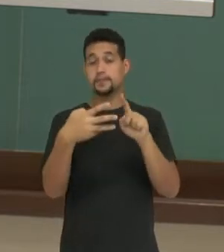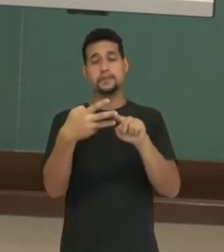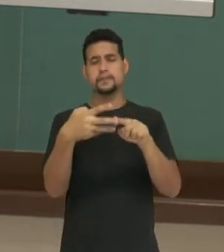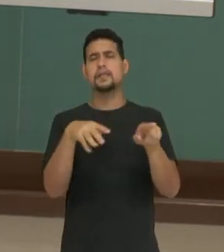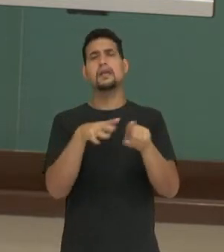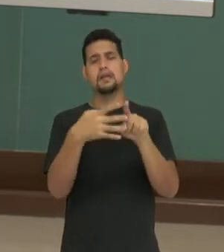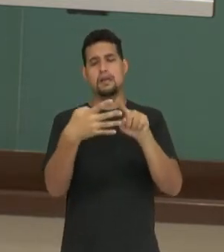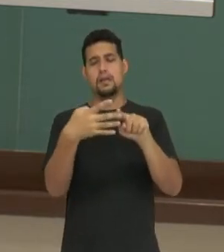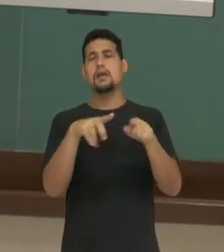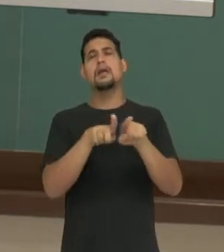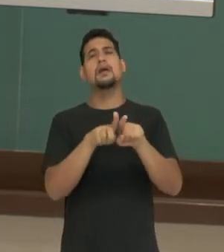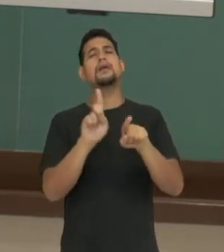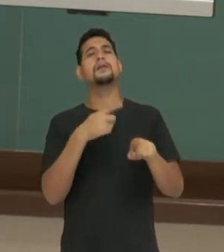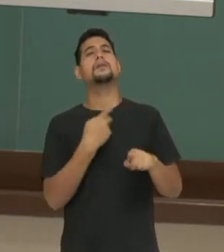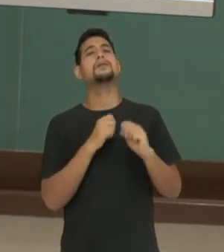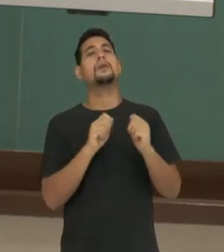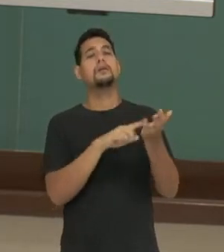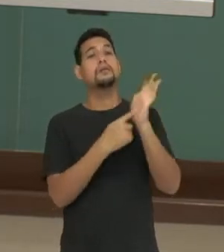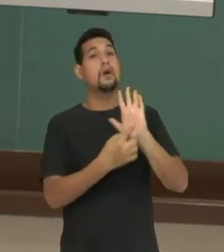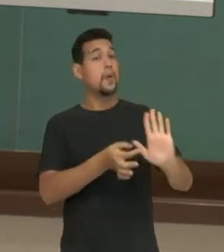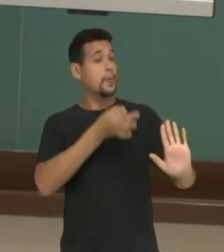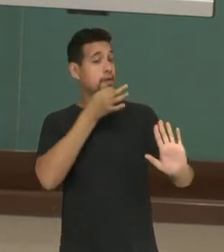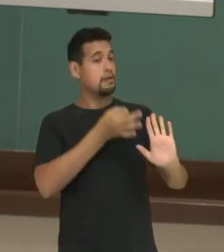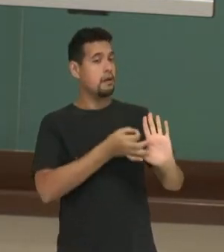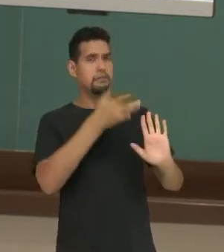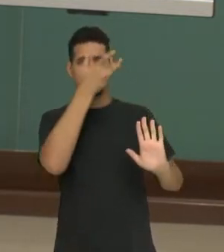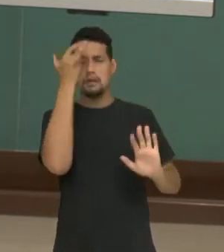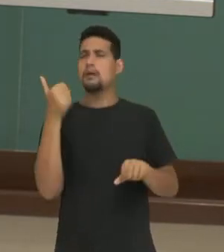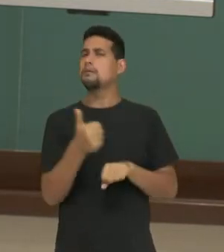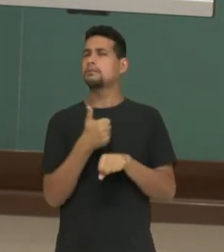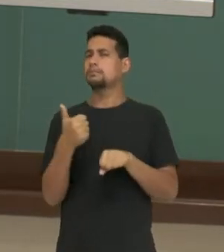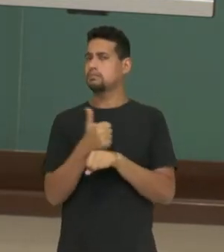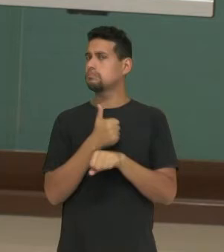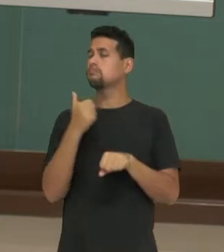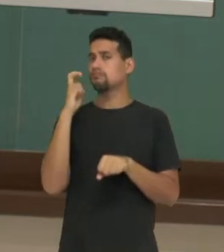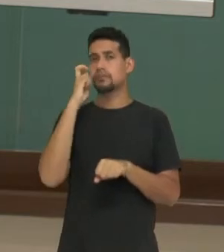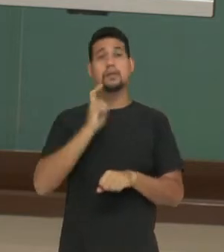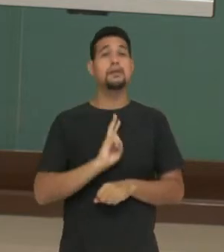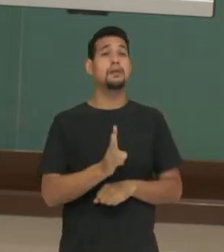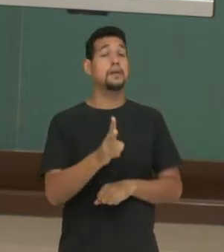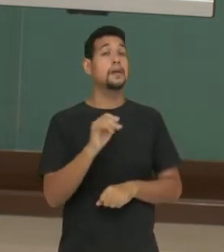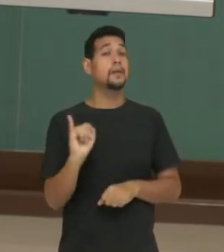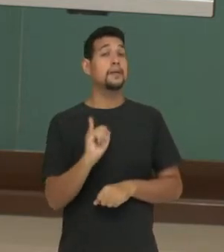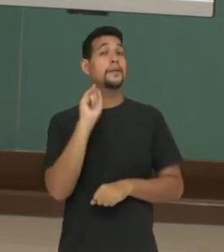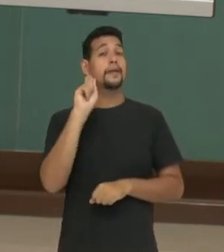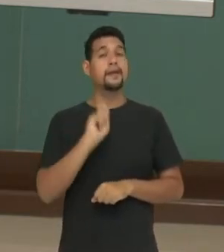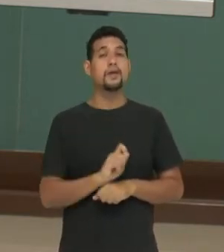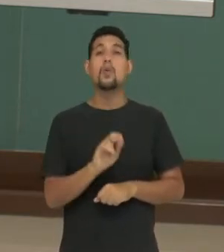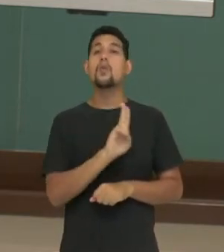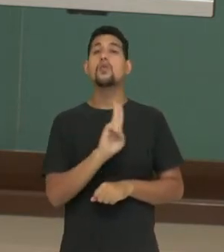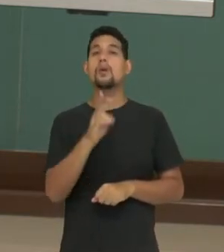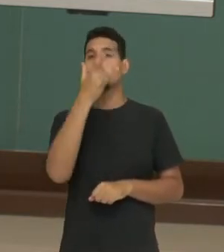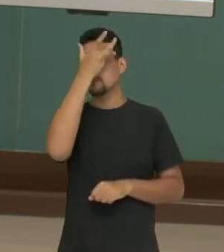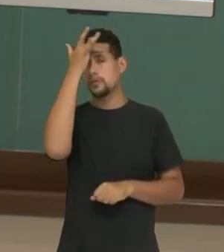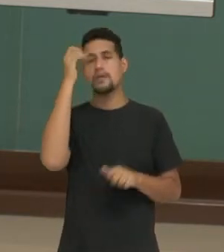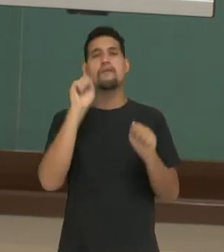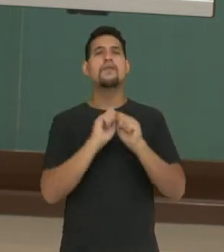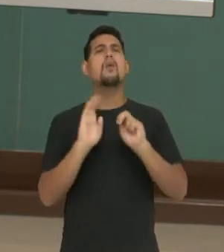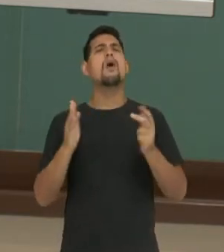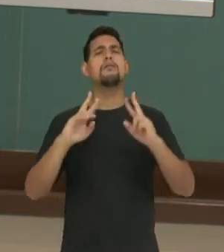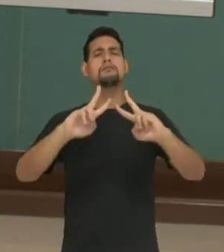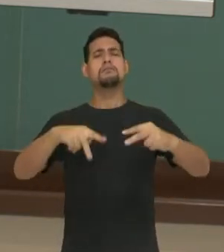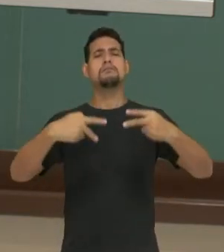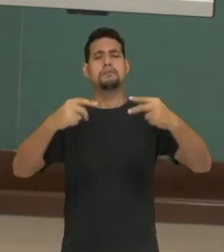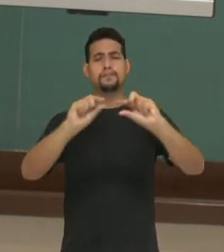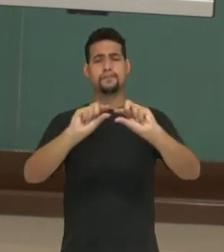né? Geralmente a gente também pode trazer a opinião de especialistas, sempre se lembrando de mencionar a fonte. Então, toda vez